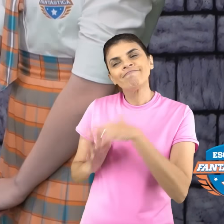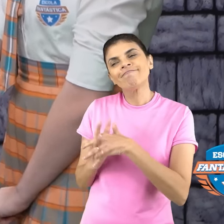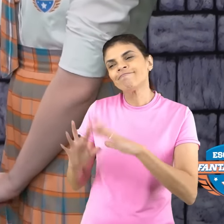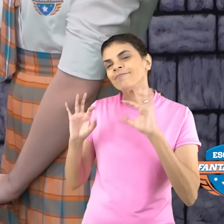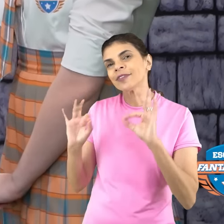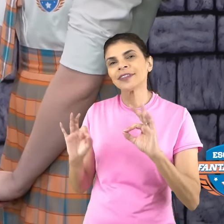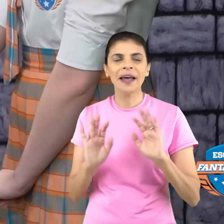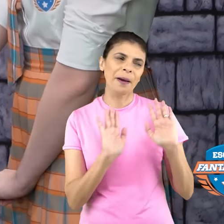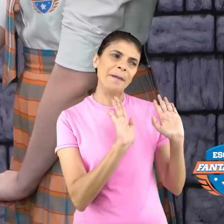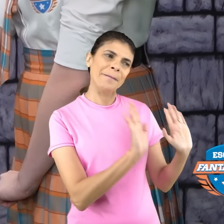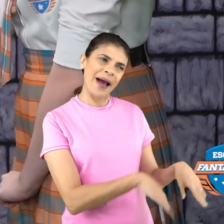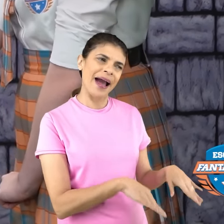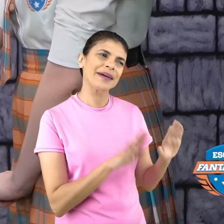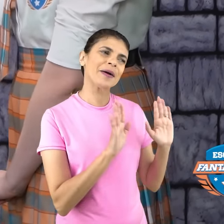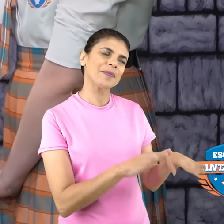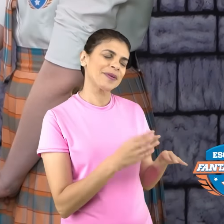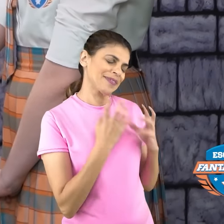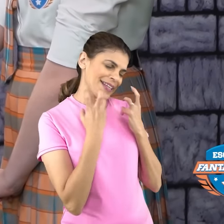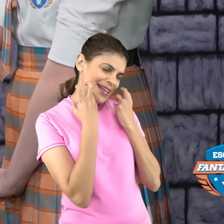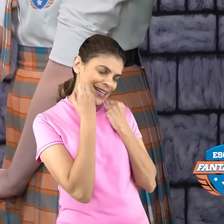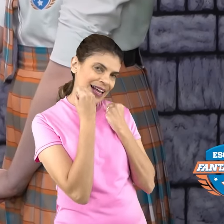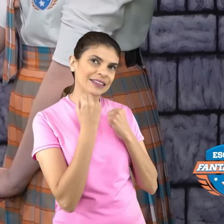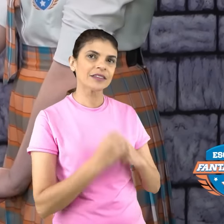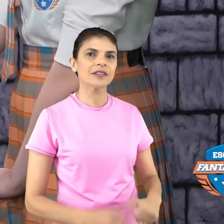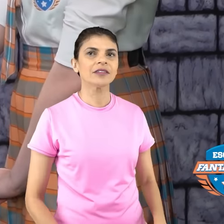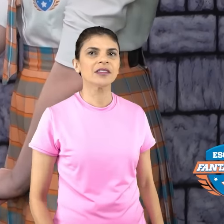Ai, para, Dandan. Assim eu fico sem graça.